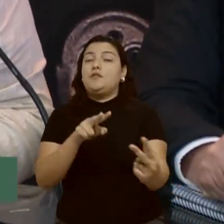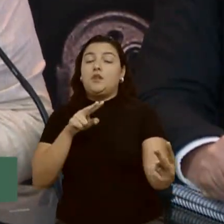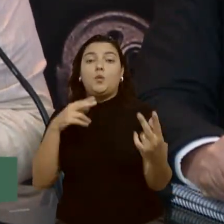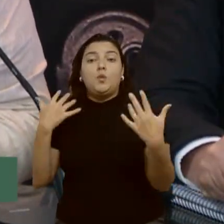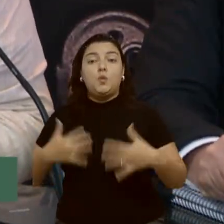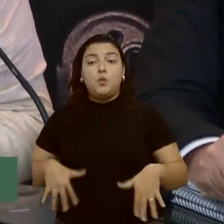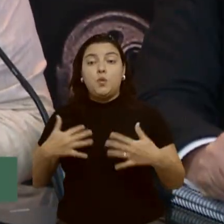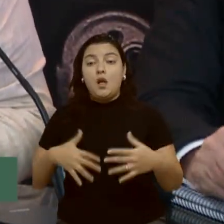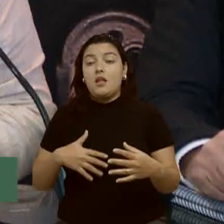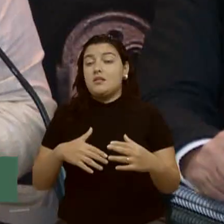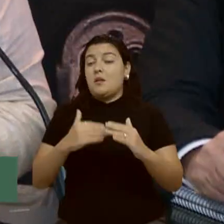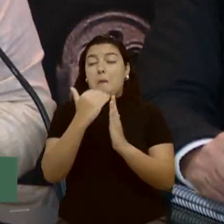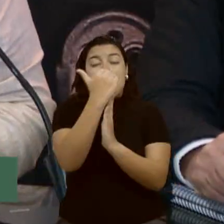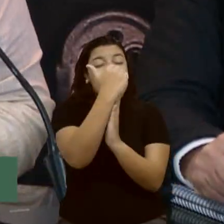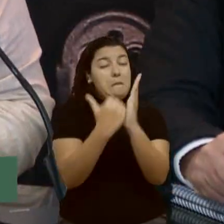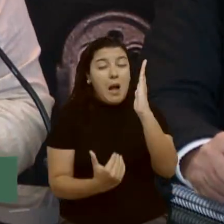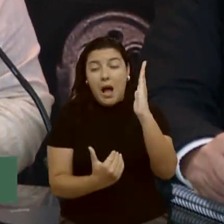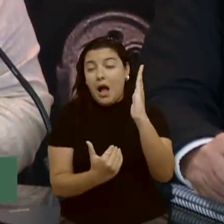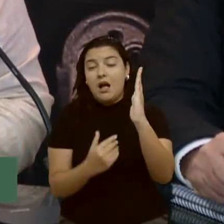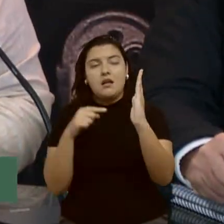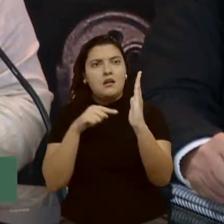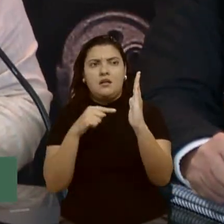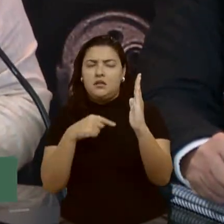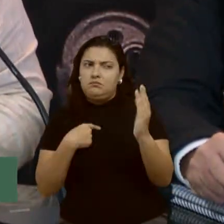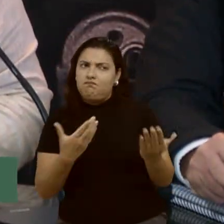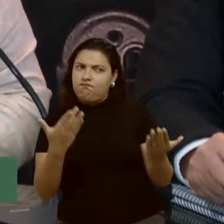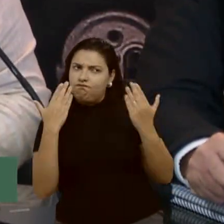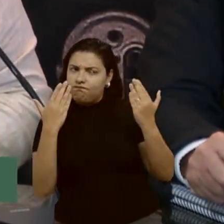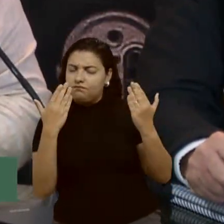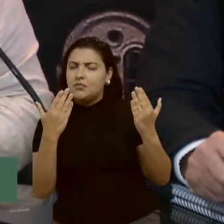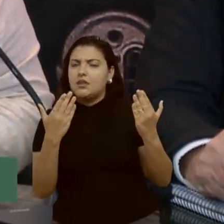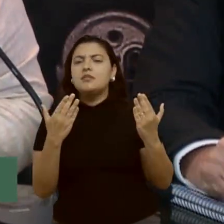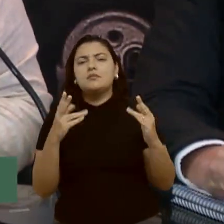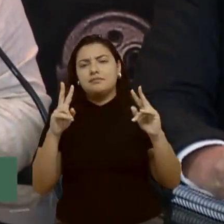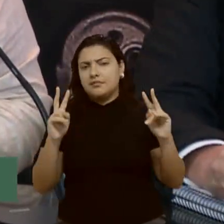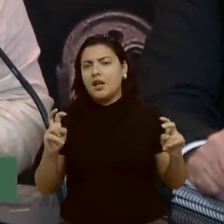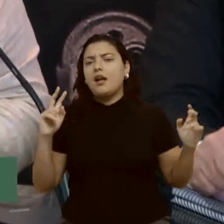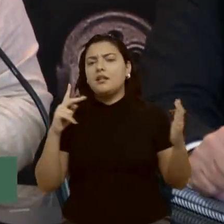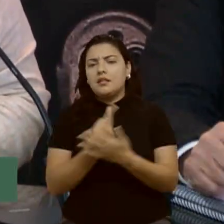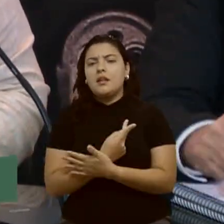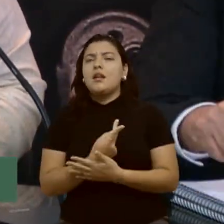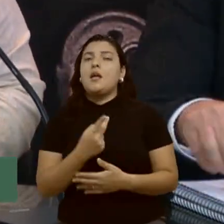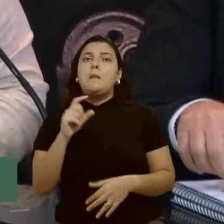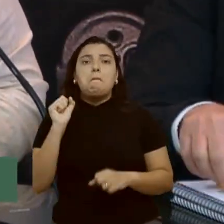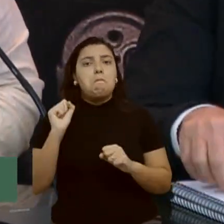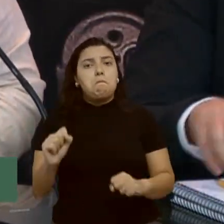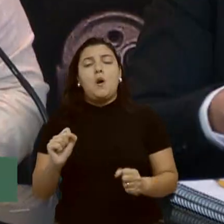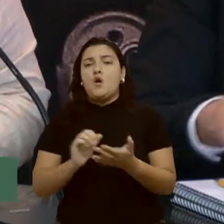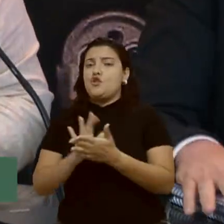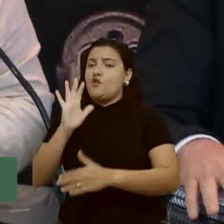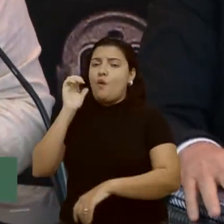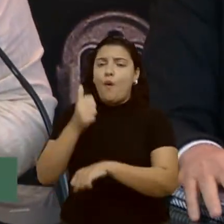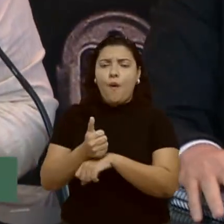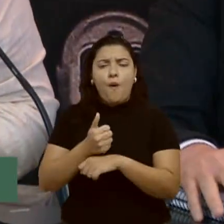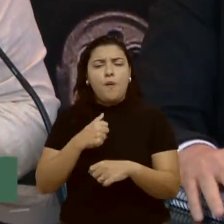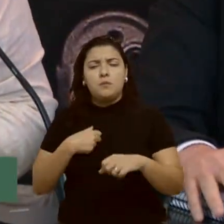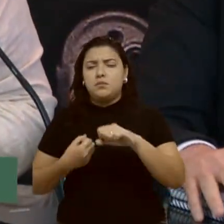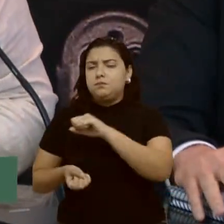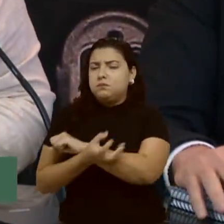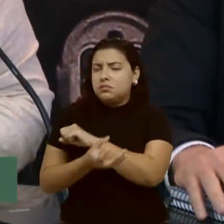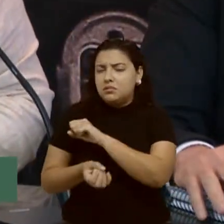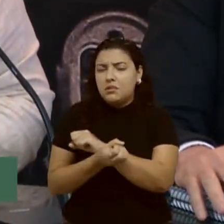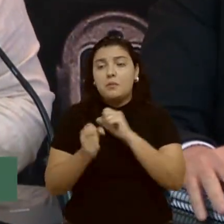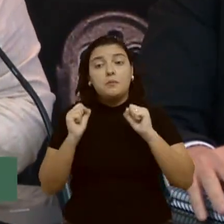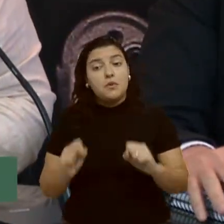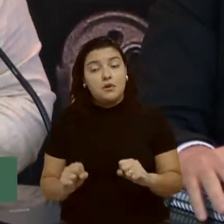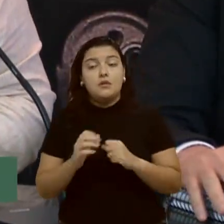muito abaixo do mercado, é o primeiro pontapé inicial que desconfiar de se for ali um golpe, uma fraude, que eu acho que o colega vai falar um pouco mais